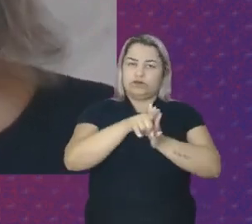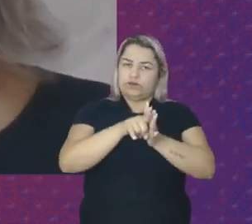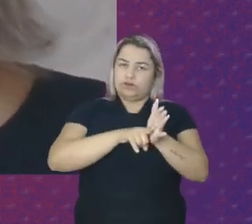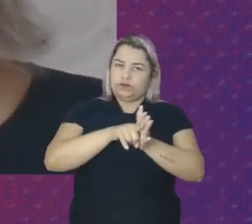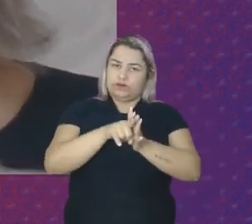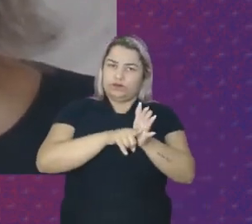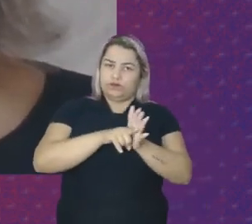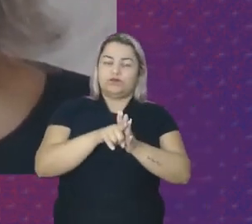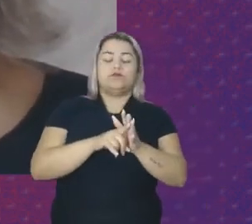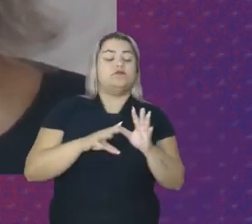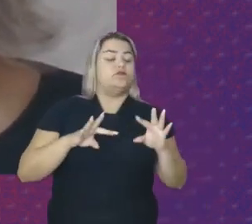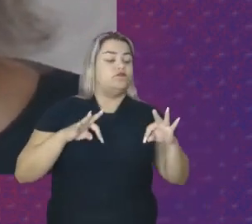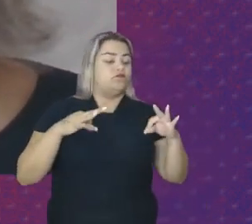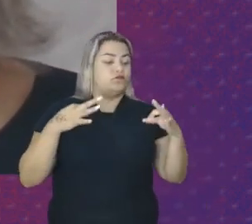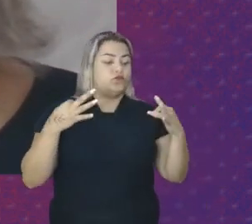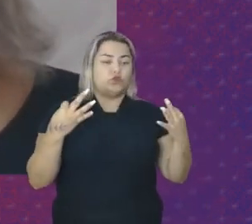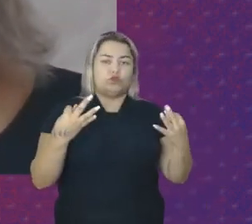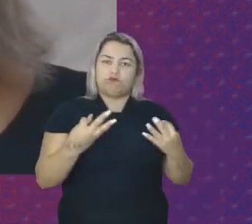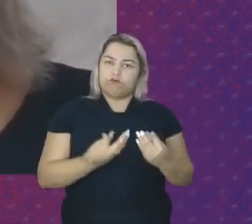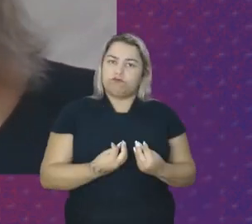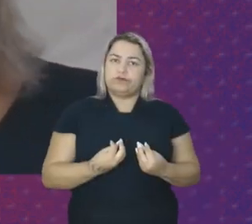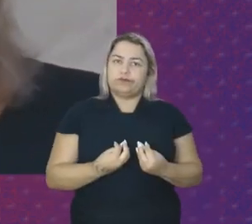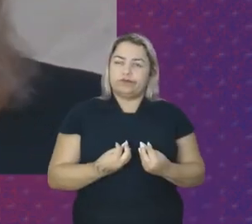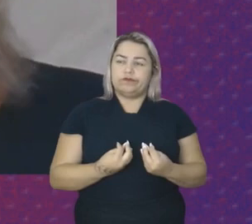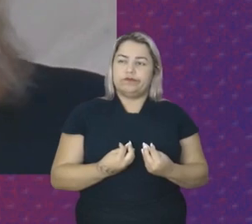Então, toda essa pluralidade de serviços